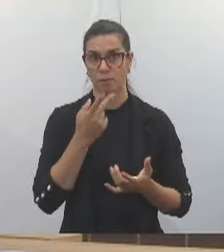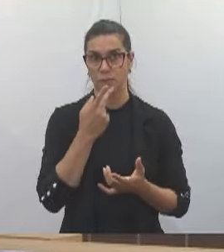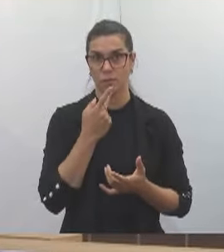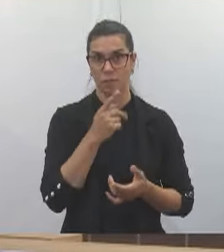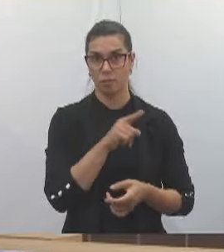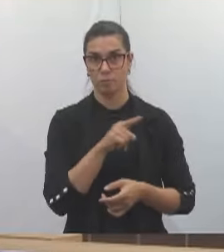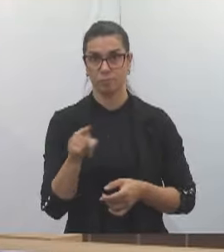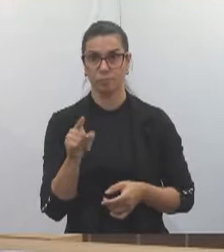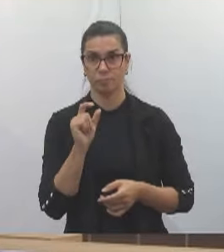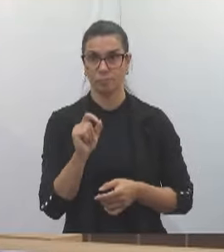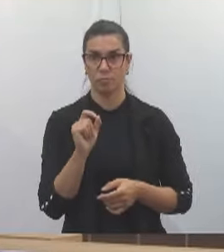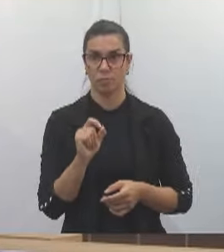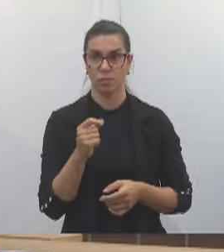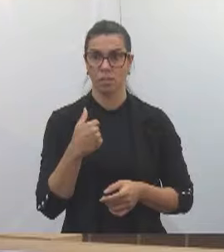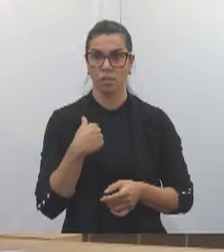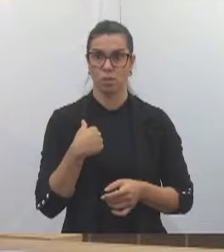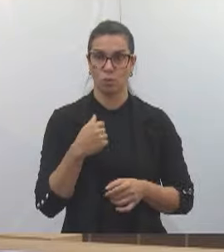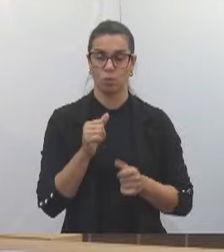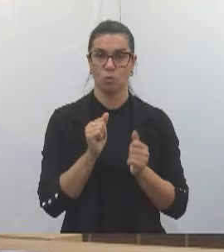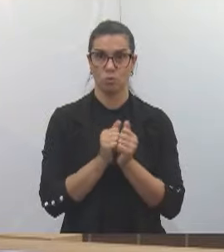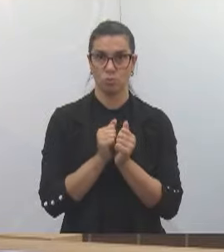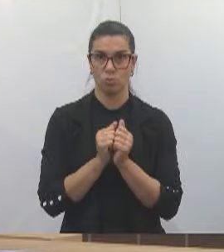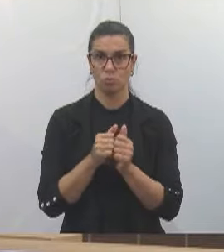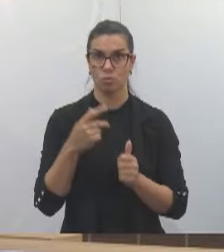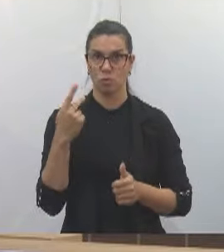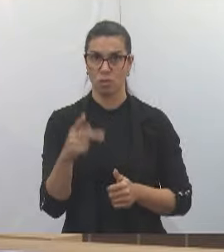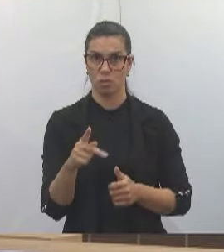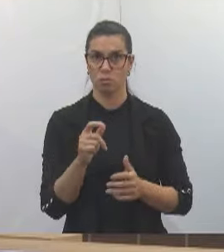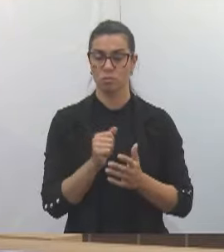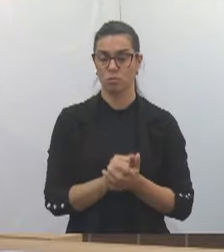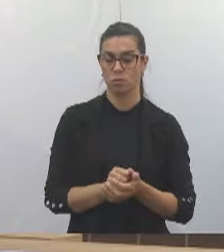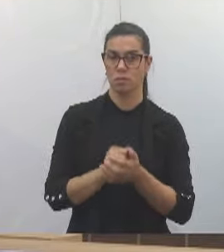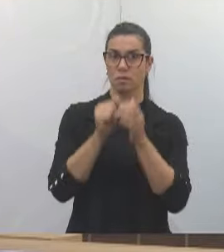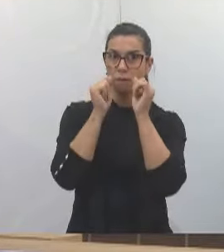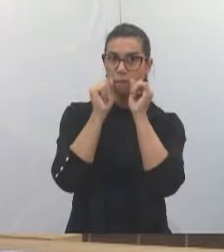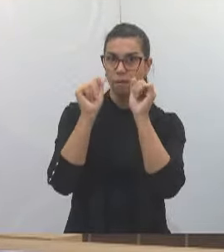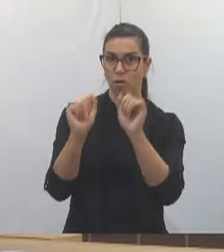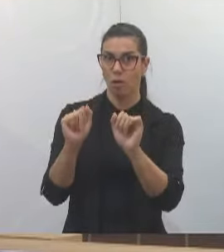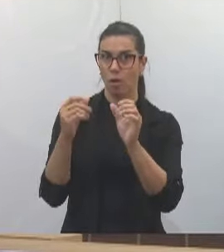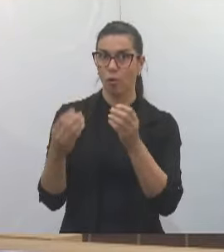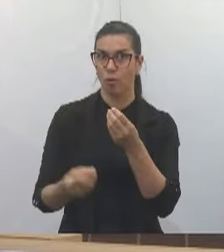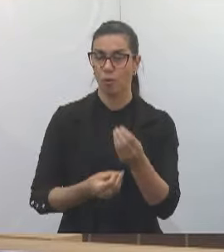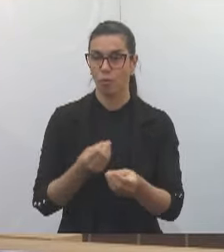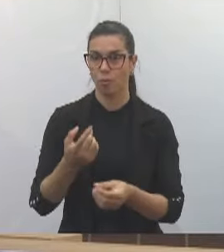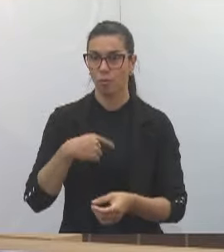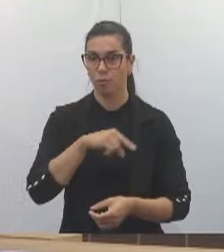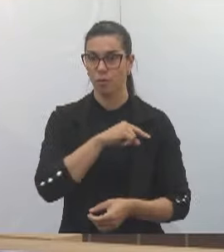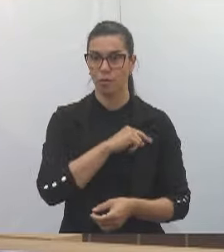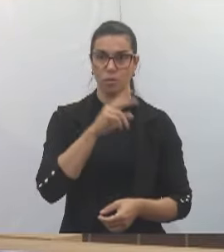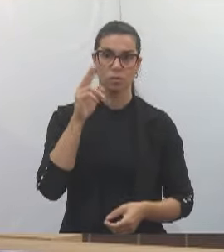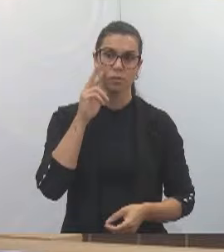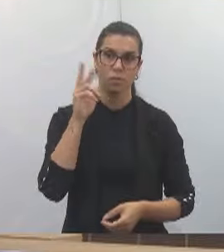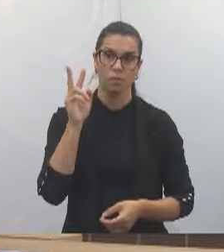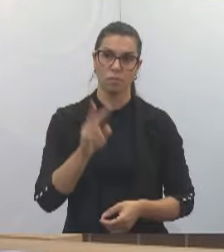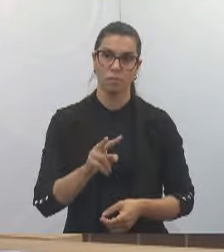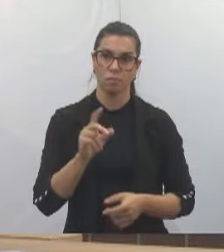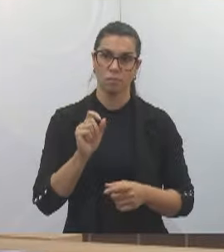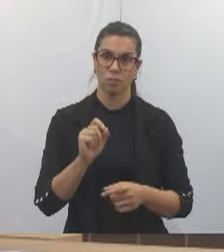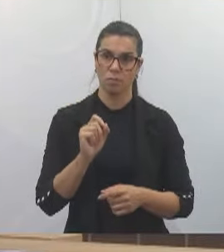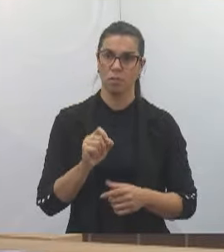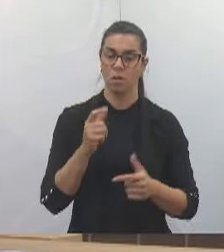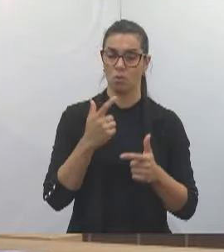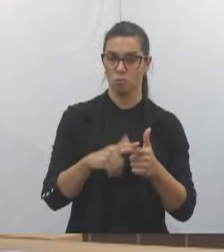vocês, estava conversando com as suas assessoras, como a gente vê as situações